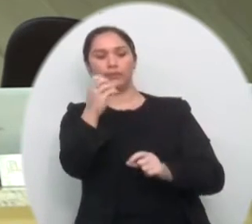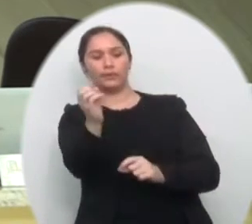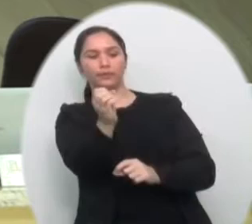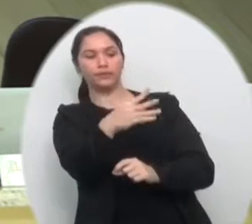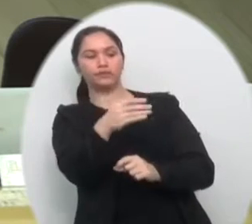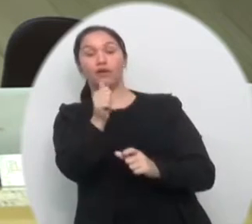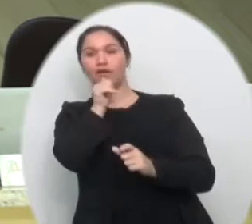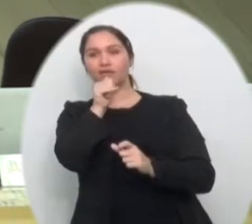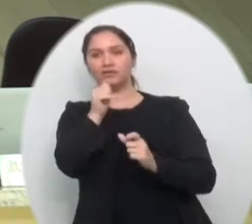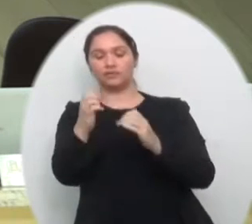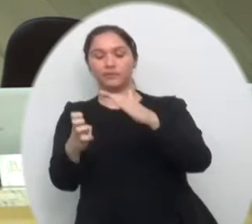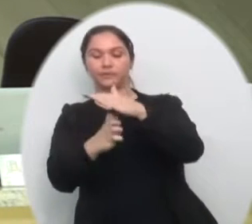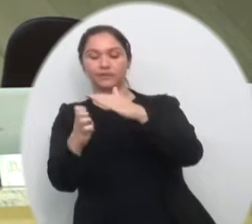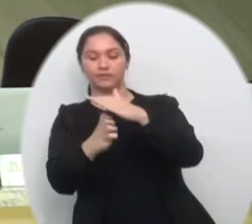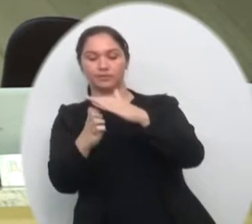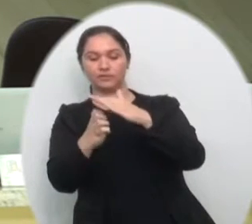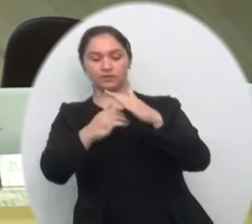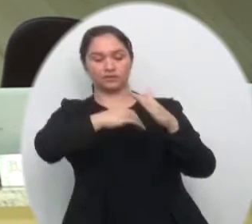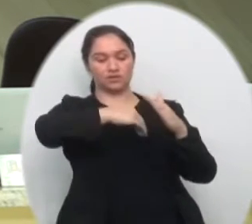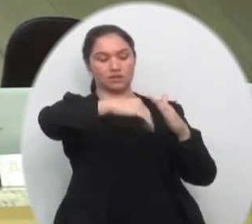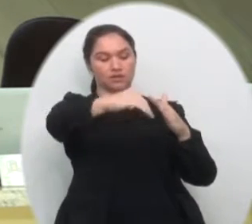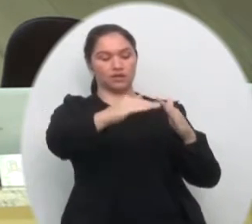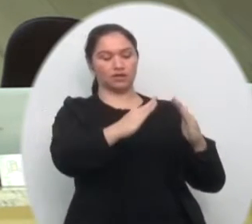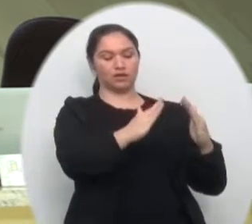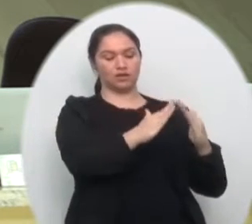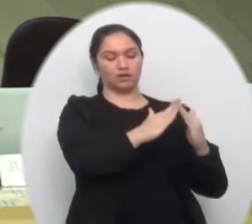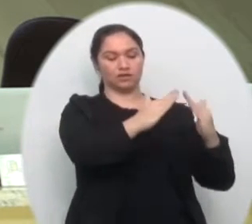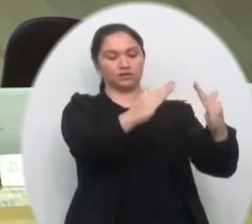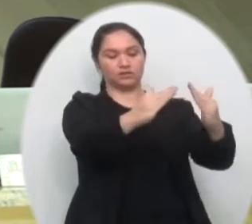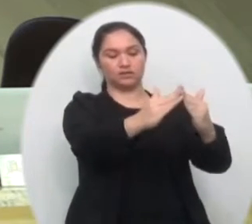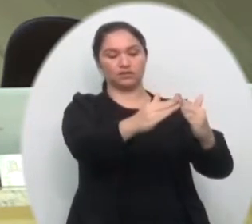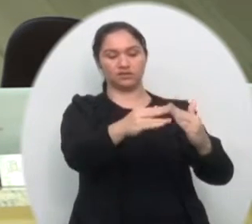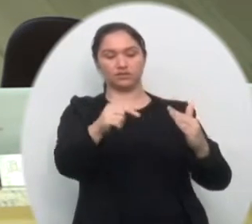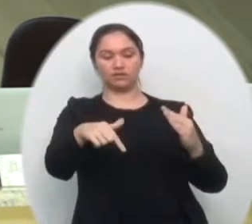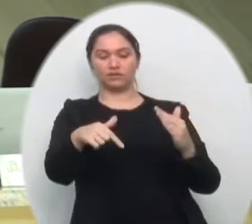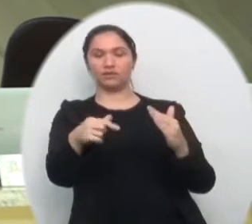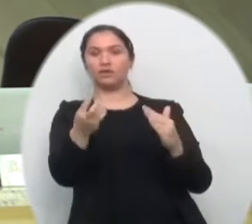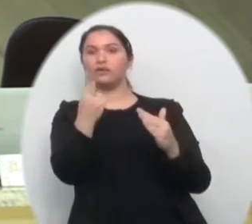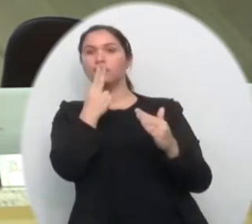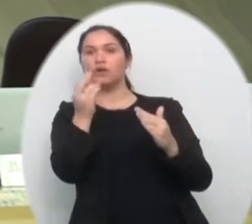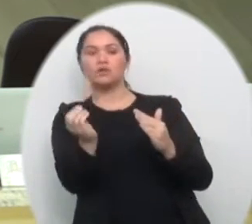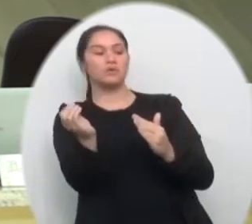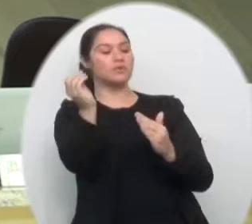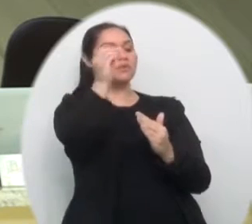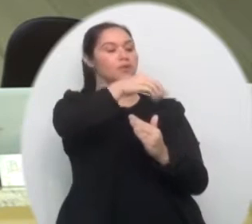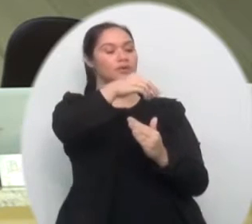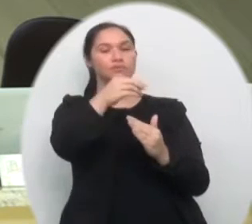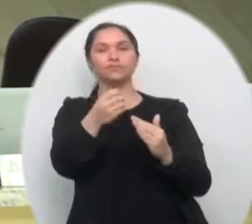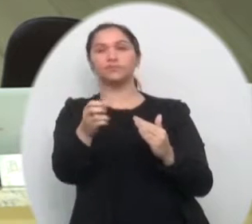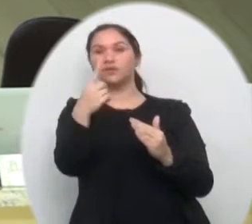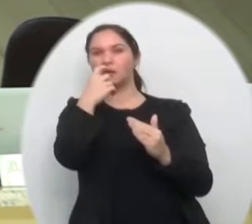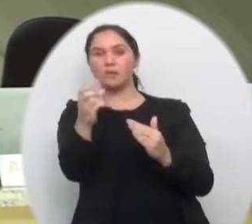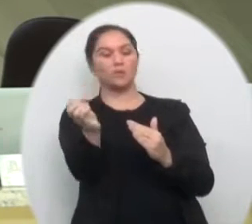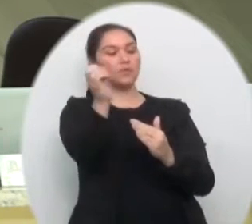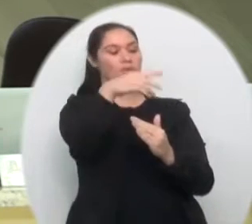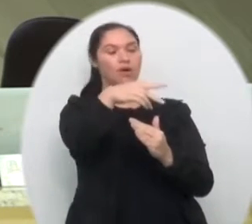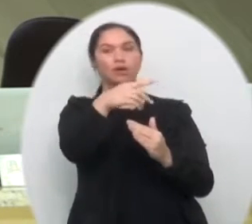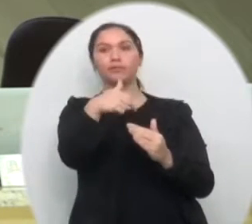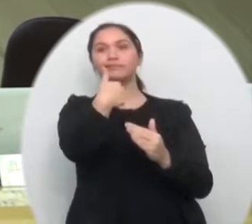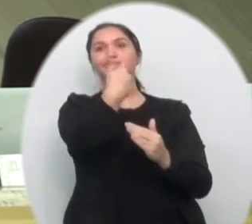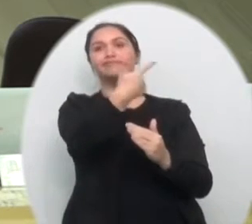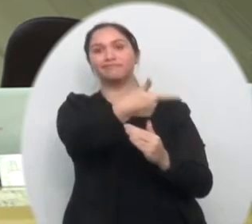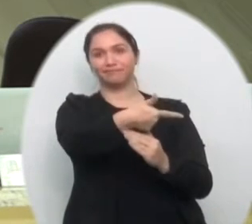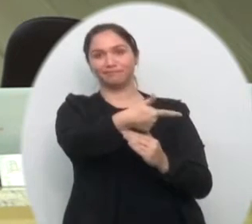2 metros, então teve relatos de os funcionários ter jogado lixo, xepa de cigarro, o que seja. Aqui, é